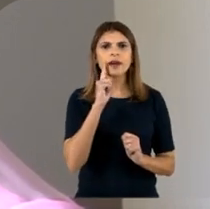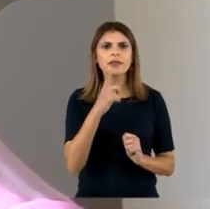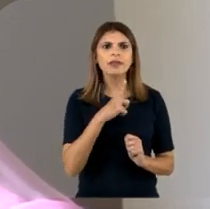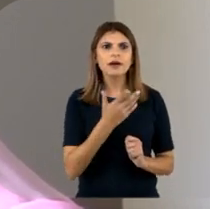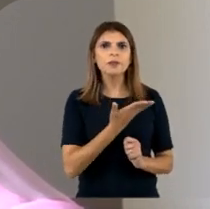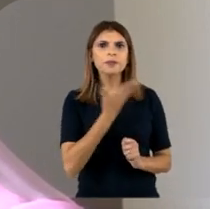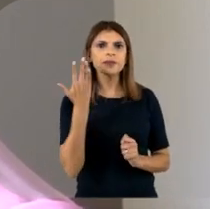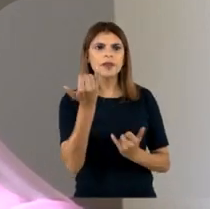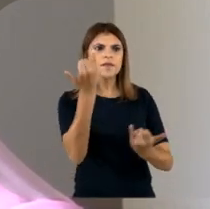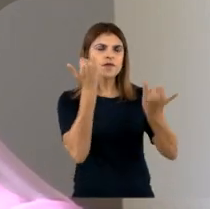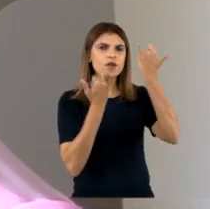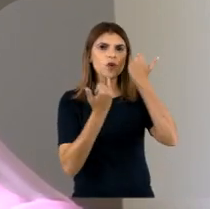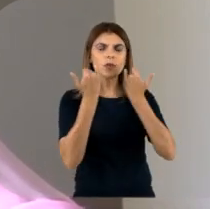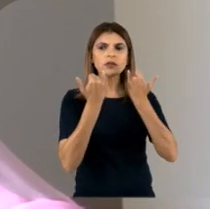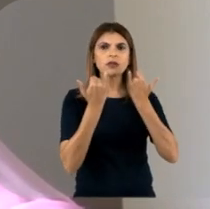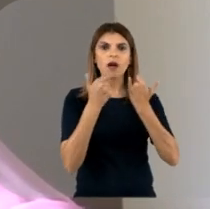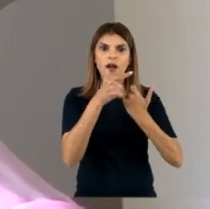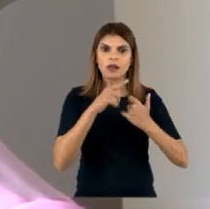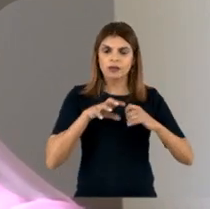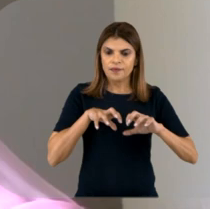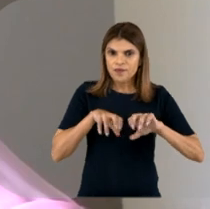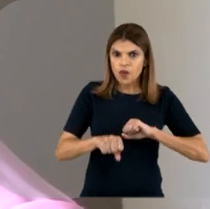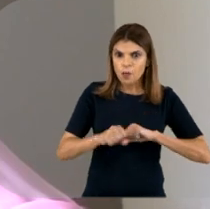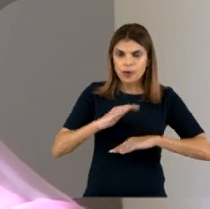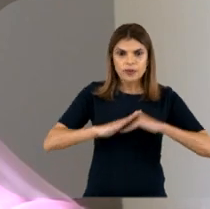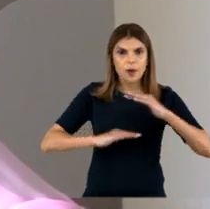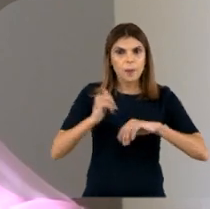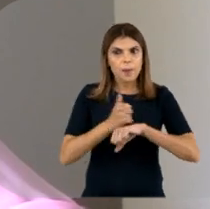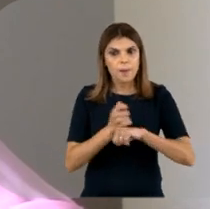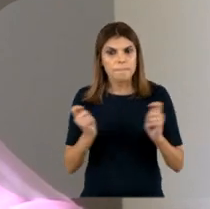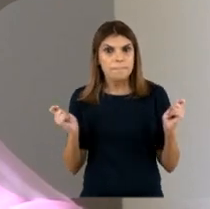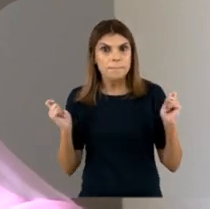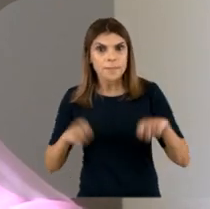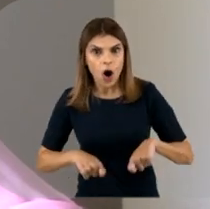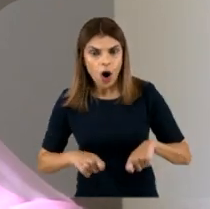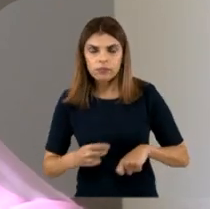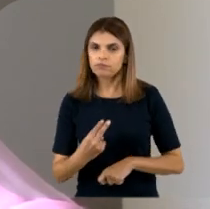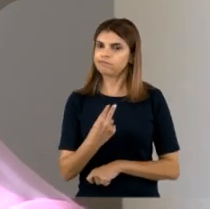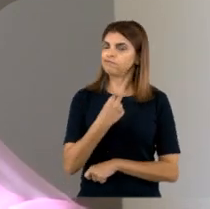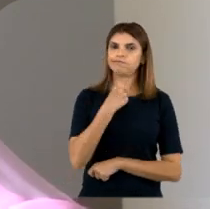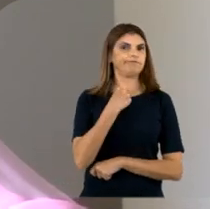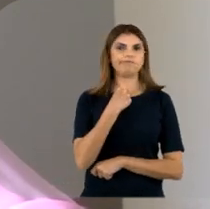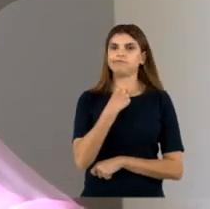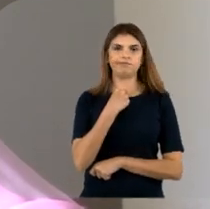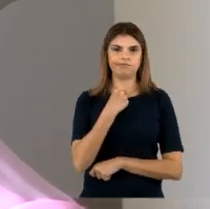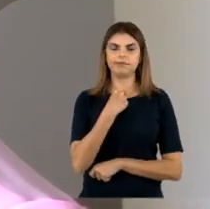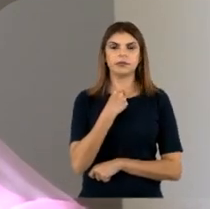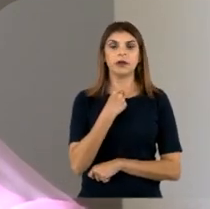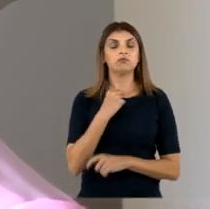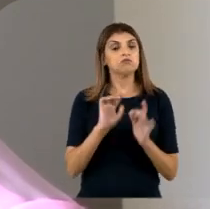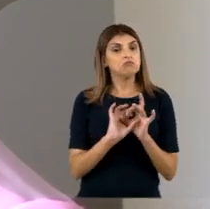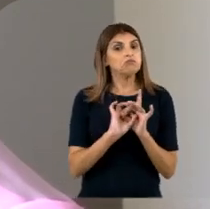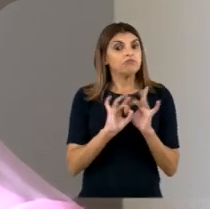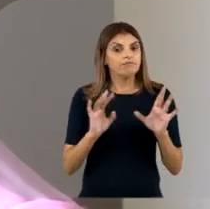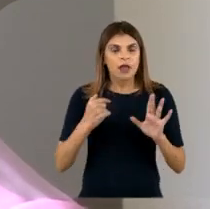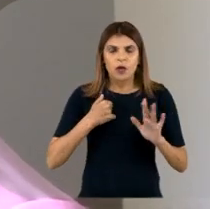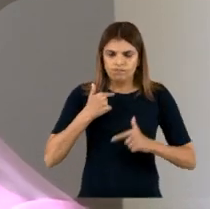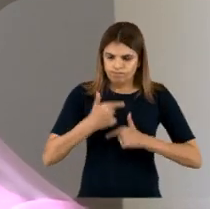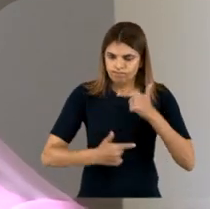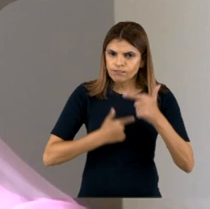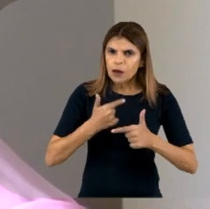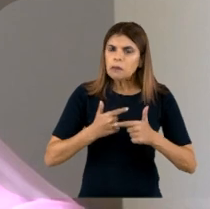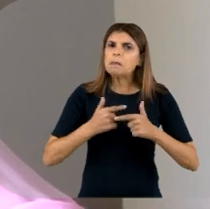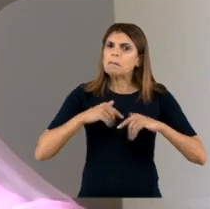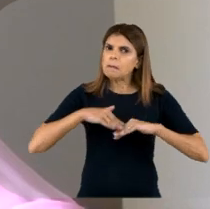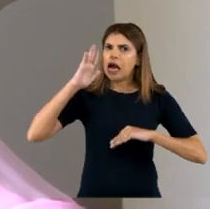informação, inclusive desses profissionais, em relação ao que eles podem ou não podem fazer. Isso deixa a função de vocês